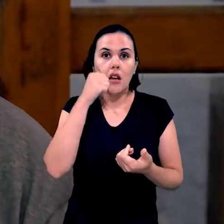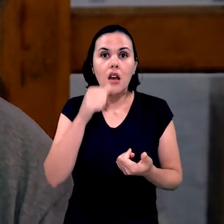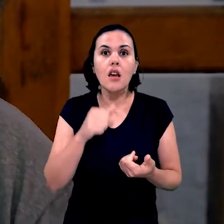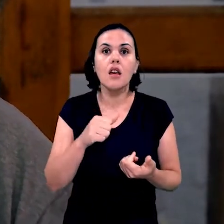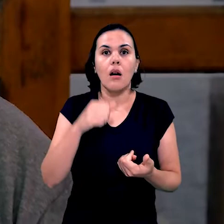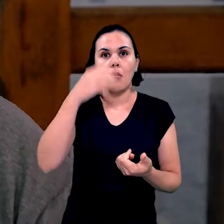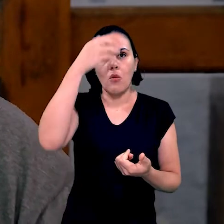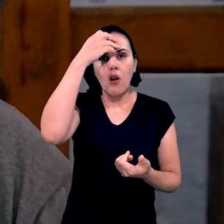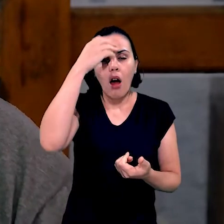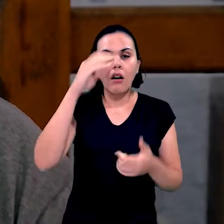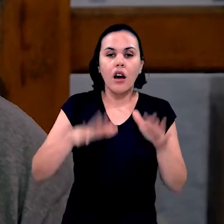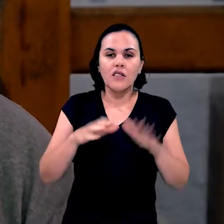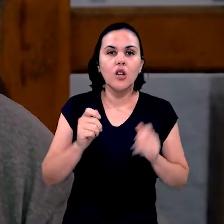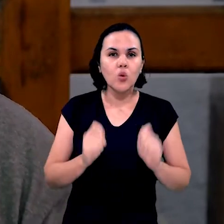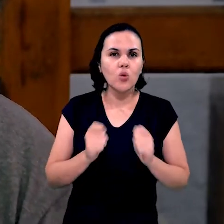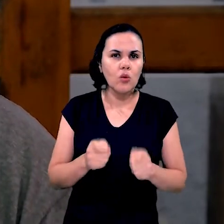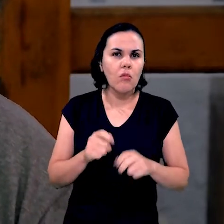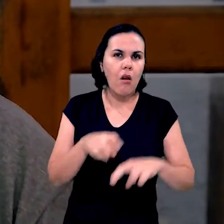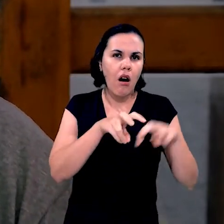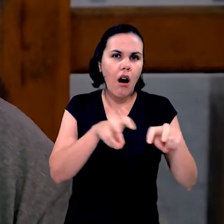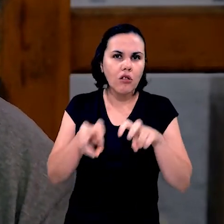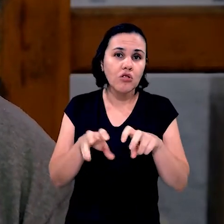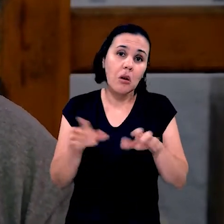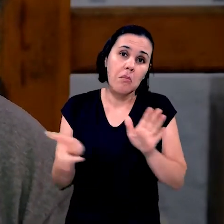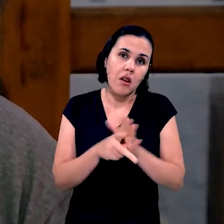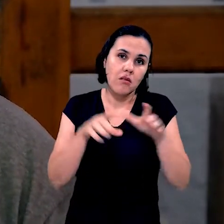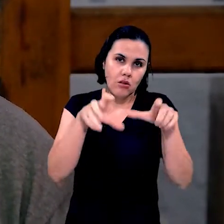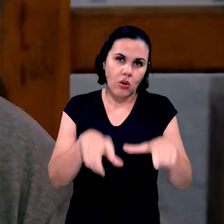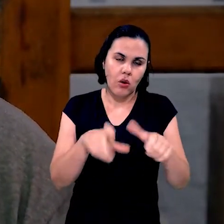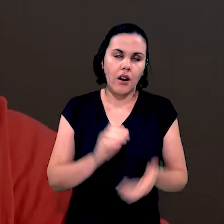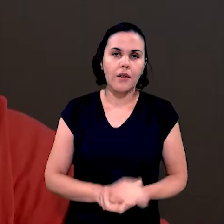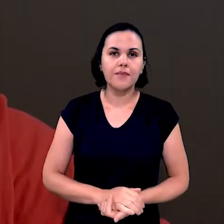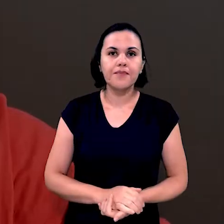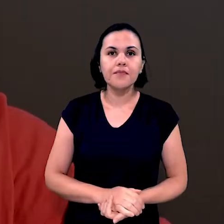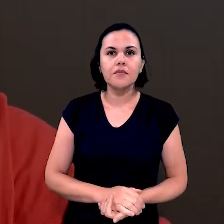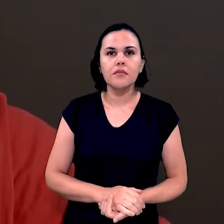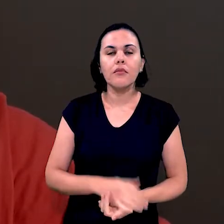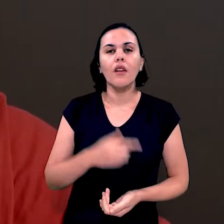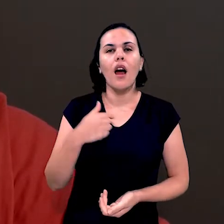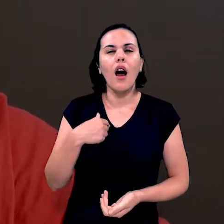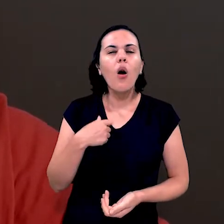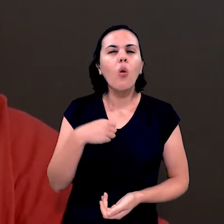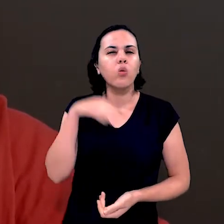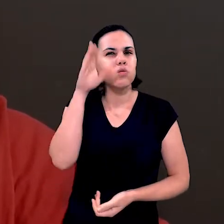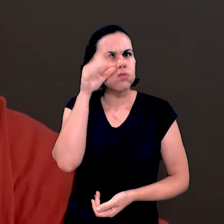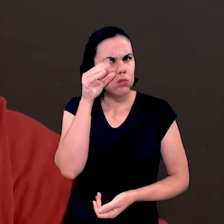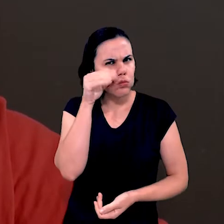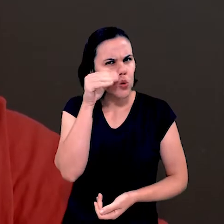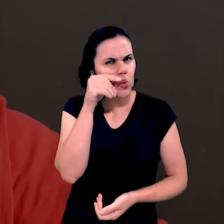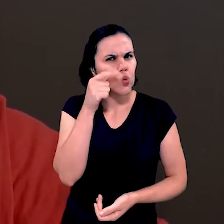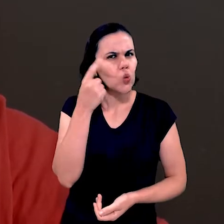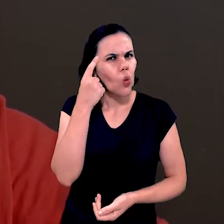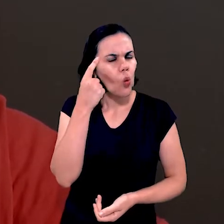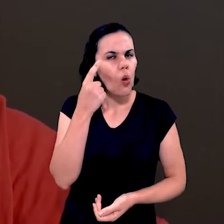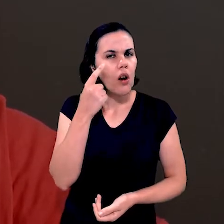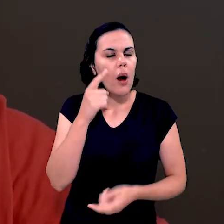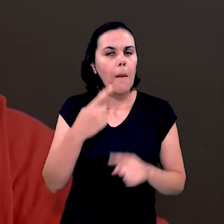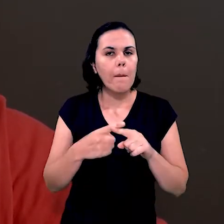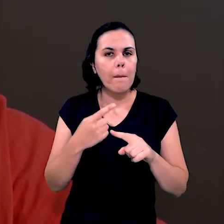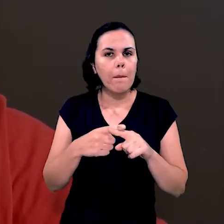e a imperatriz numa espécie de carruagem. São elementos regionais. O qual eu acho muito interessante,